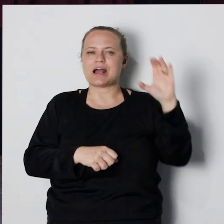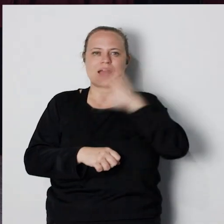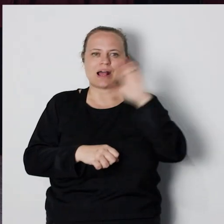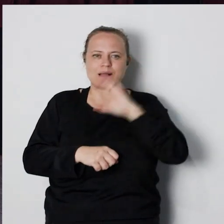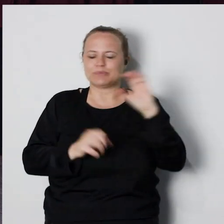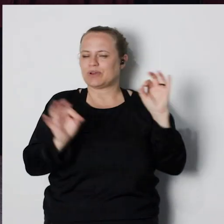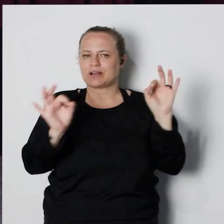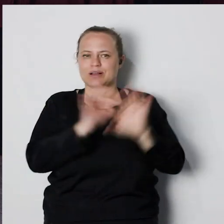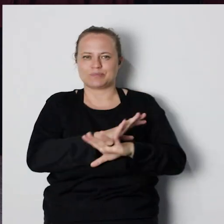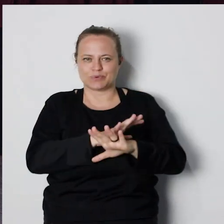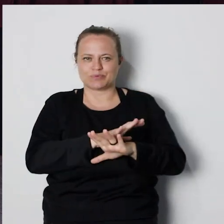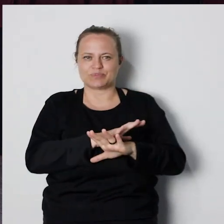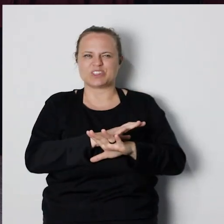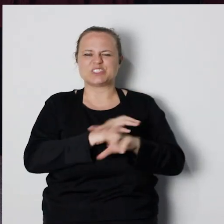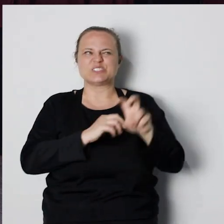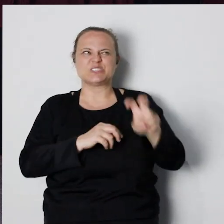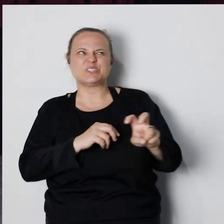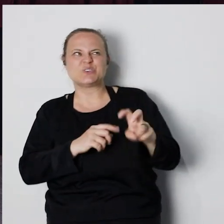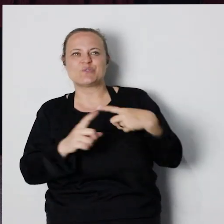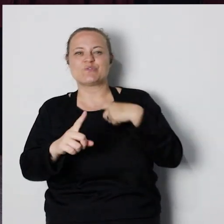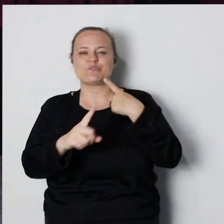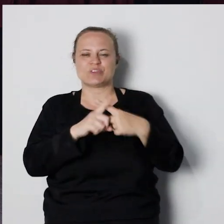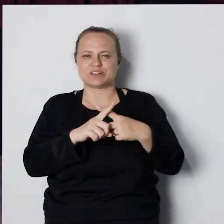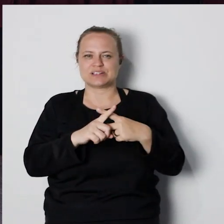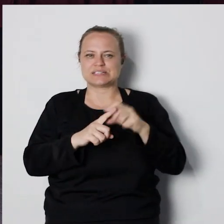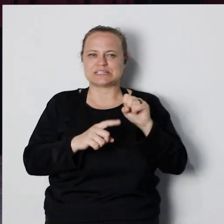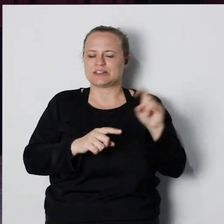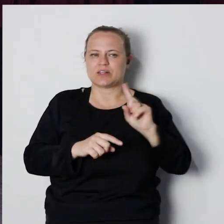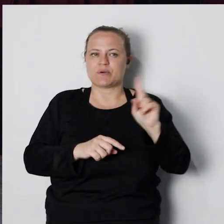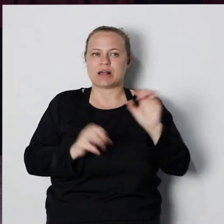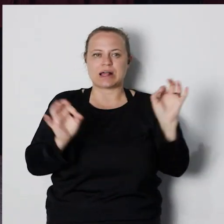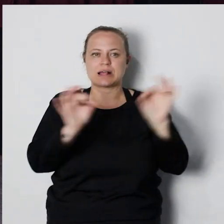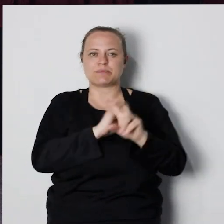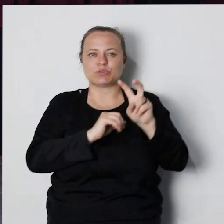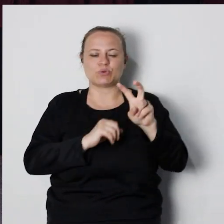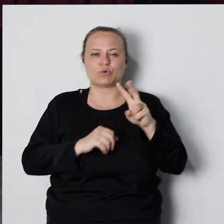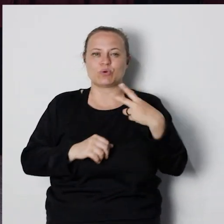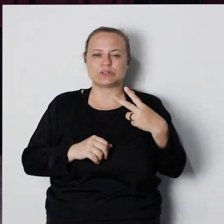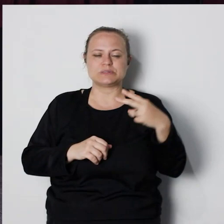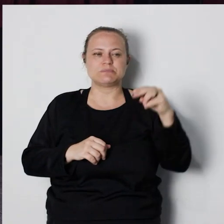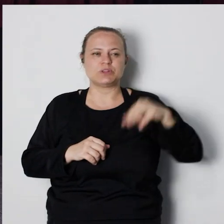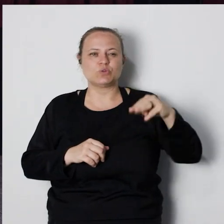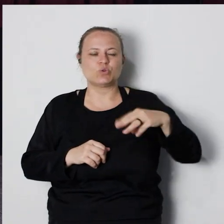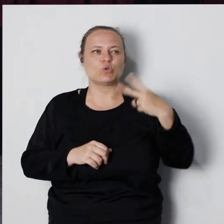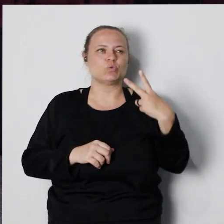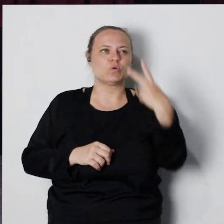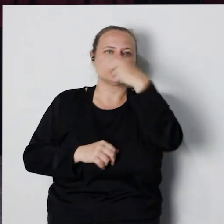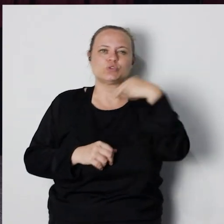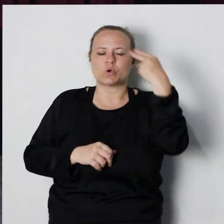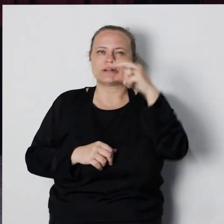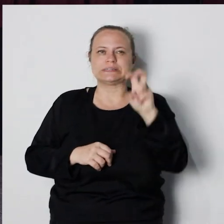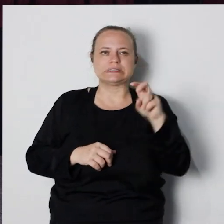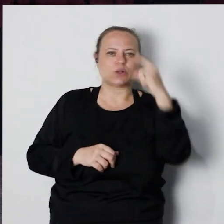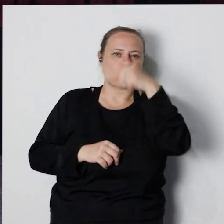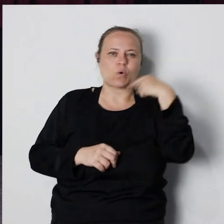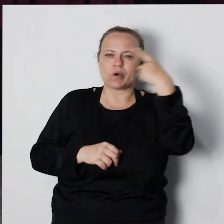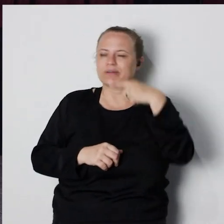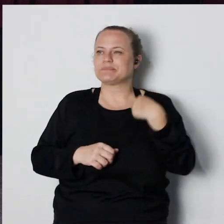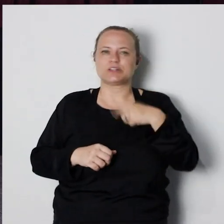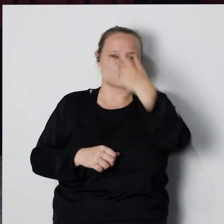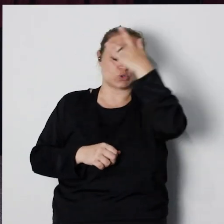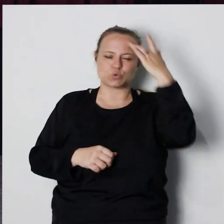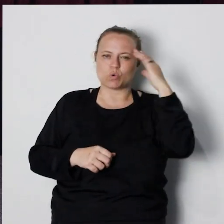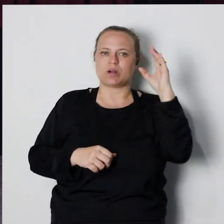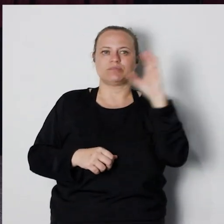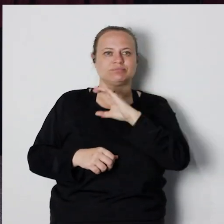me esqueço, assim, não deu 2 minutos, 200 vagas no Brasil, se esgotou em 2 minutos a inscrição. Isso foi repetido pelo menos